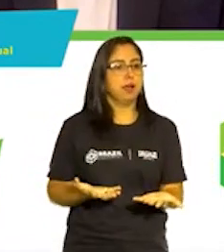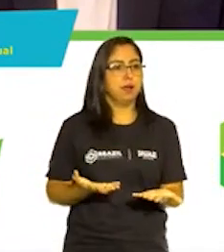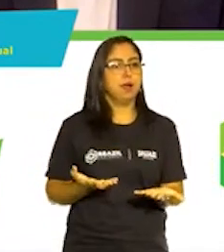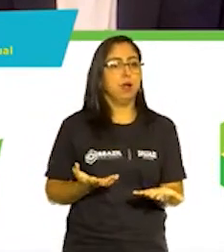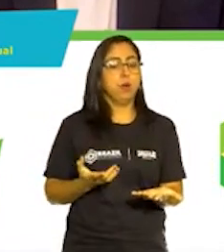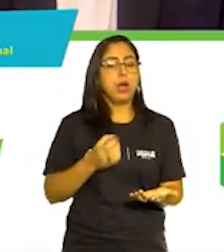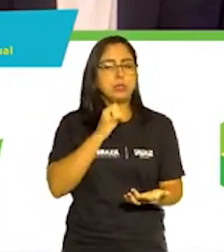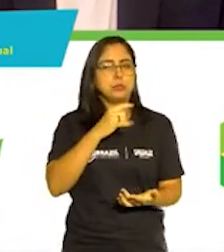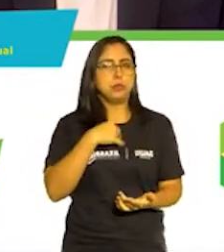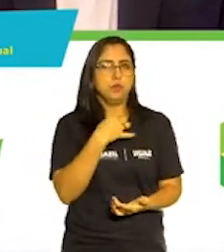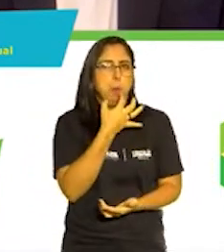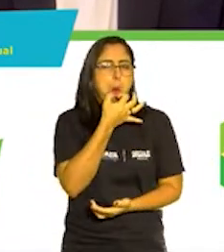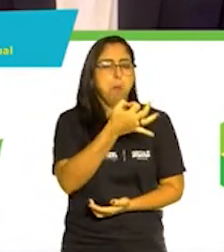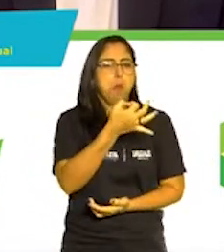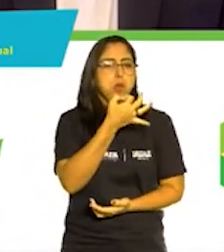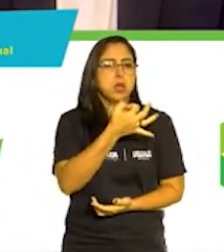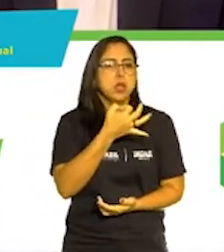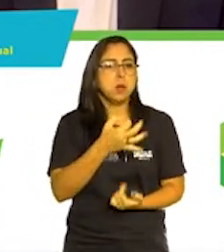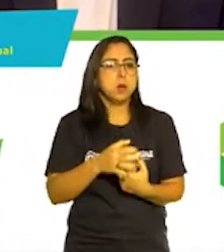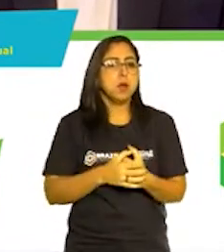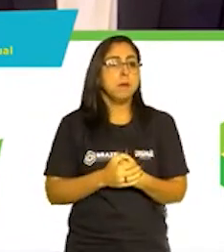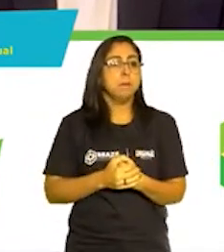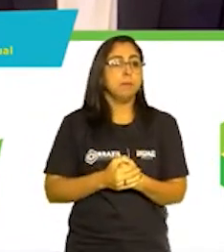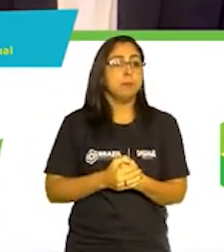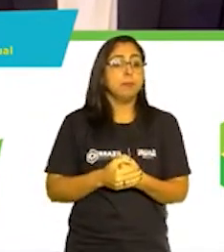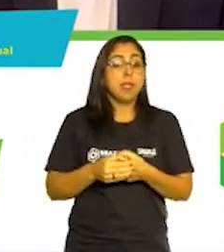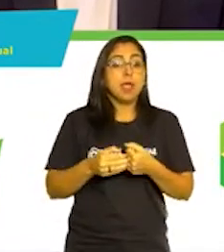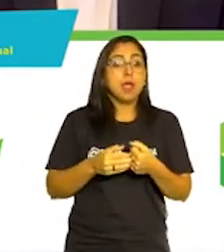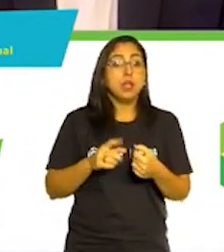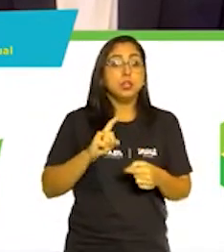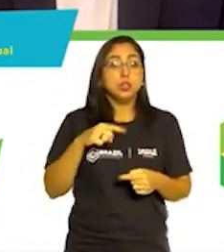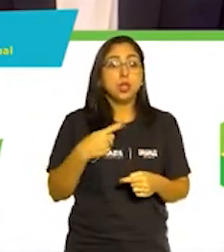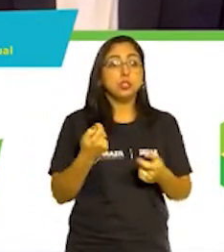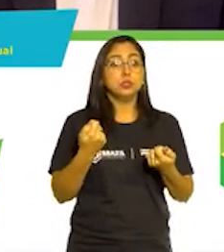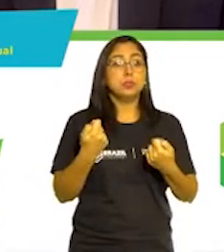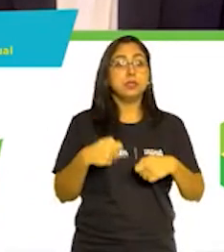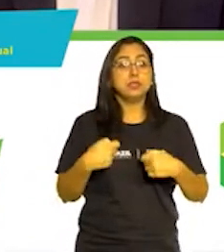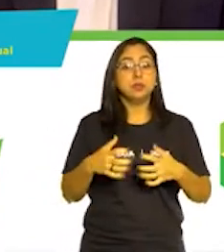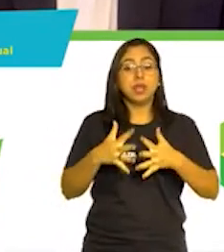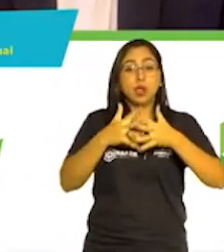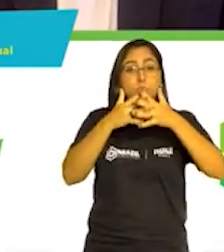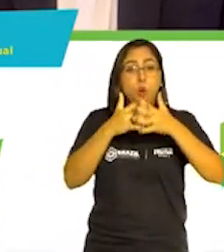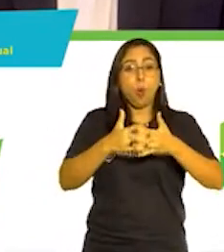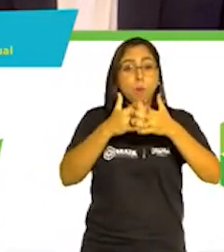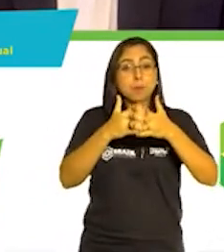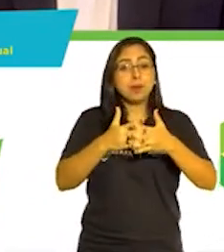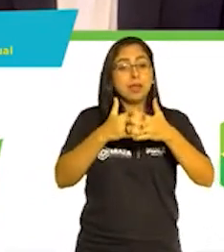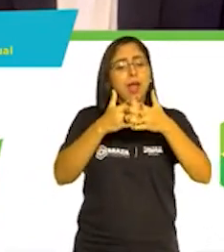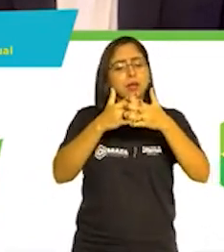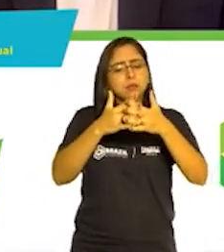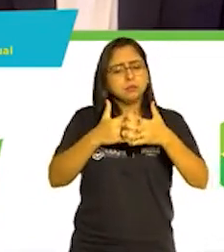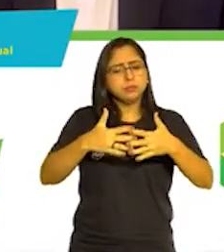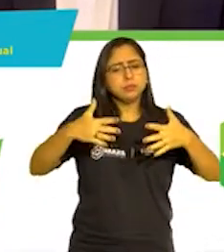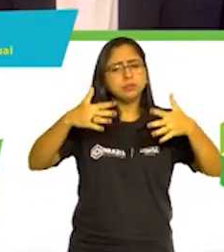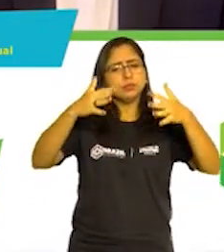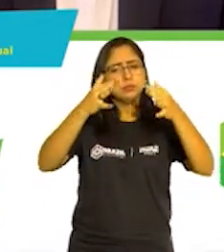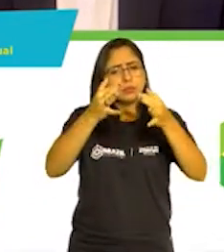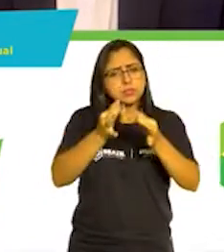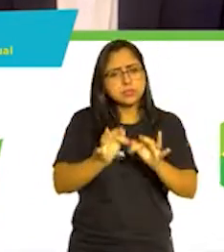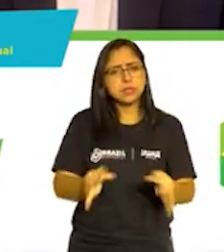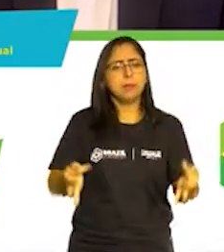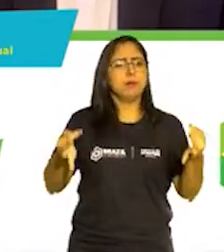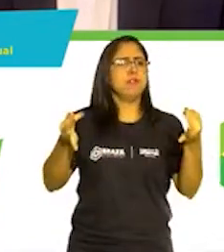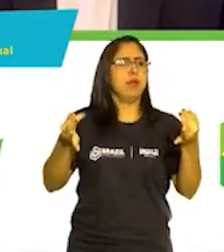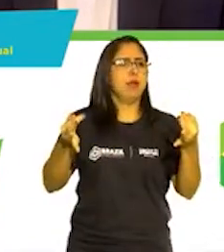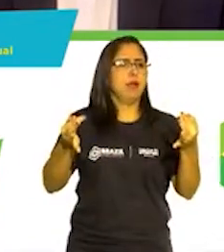nas coisas do Mansueto, mais do que qualquer coisa, a gente precisa descomplicar a nossa política fiscal, porque se a gente não descomplicar a nossa